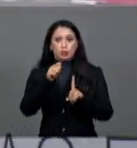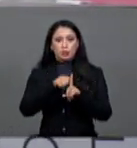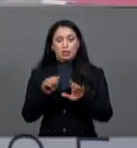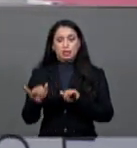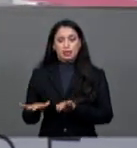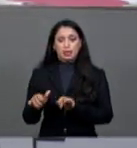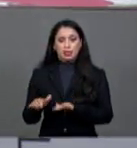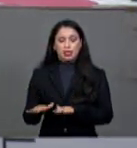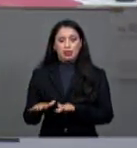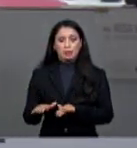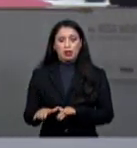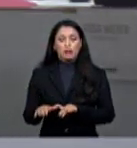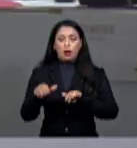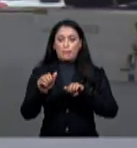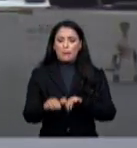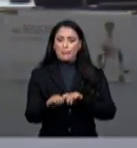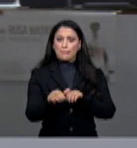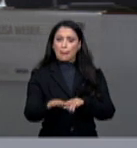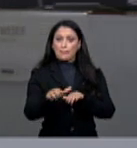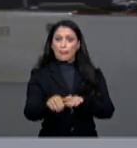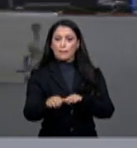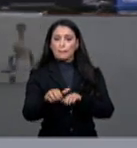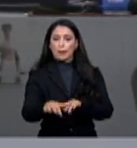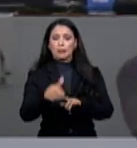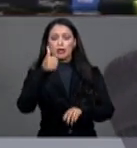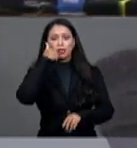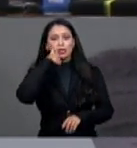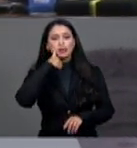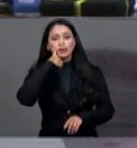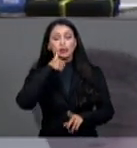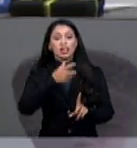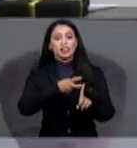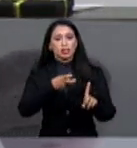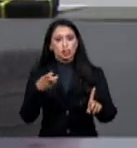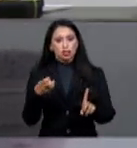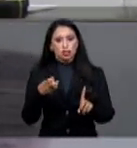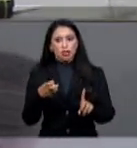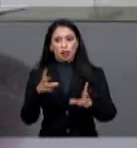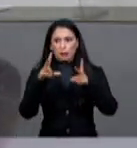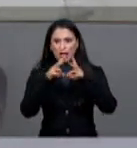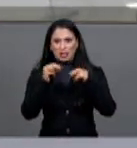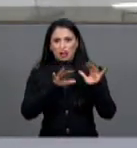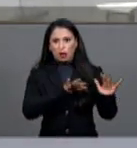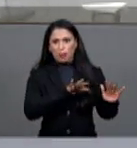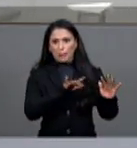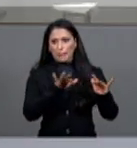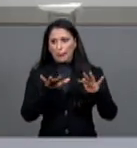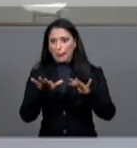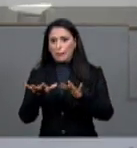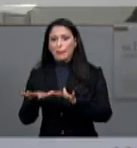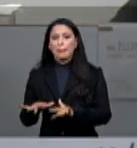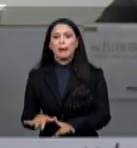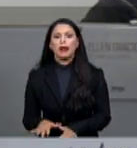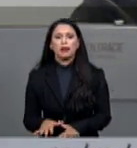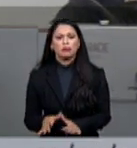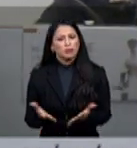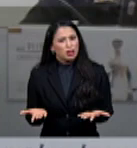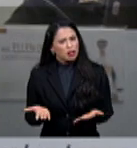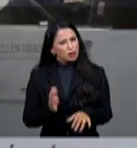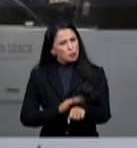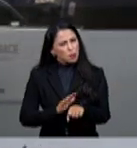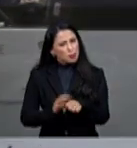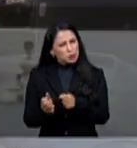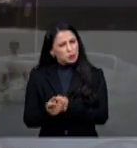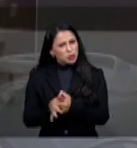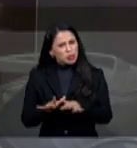realizamos a segunda marcha das mulheres indígenas. Nós ocupamos Brasília. Ué, mas não está em pandemia? Como é que é isso, né?